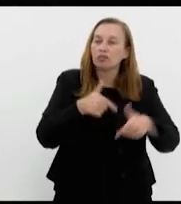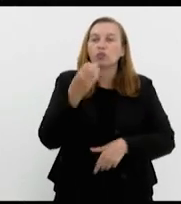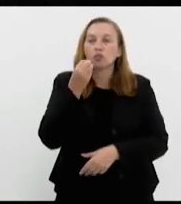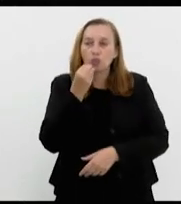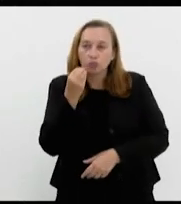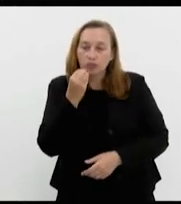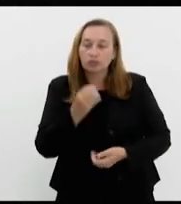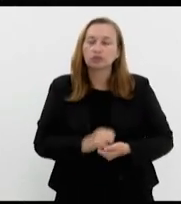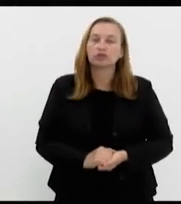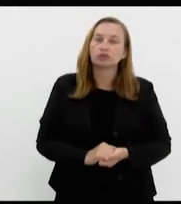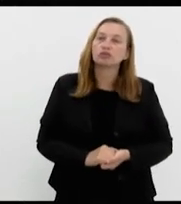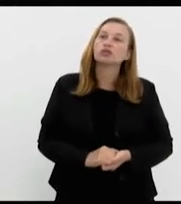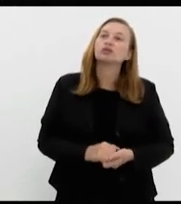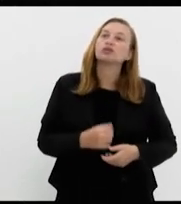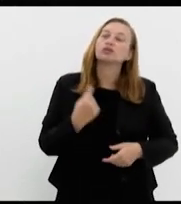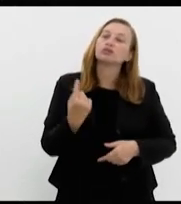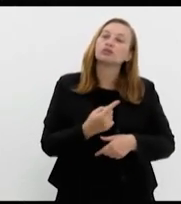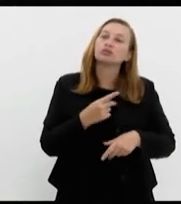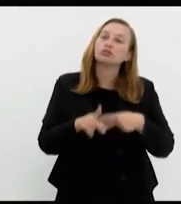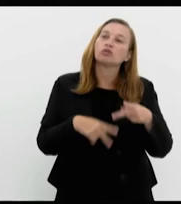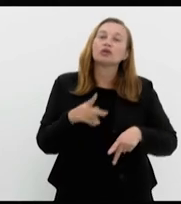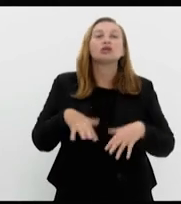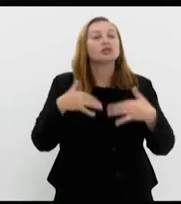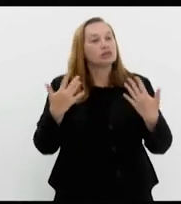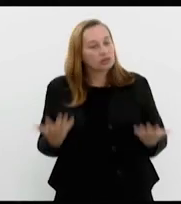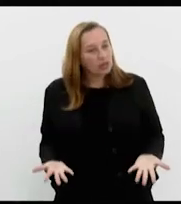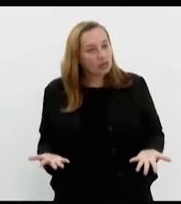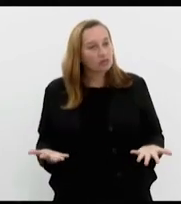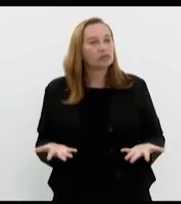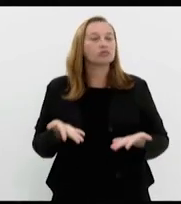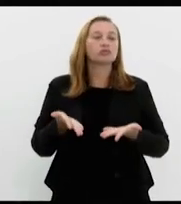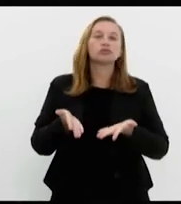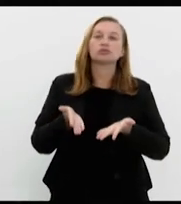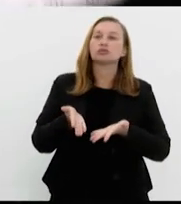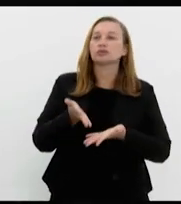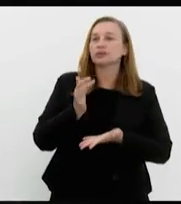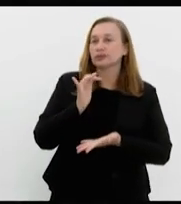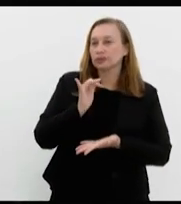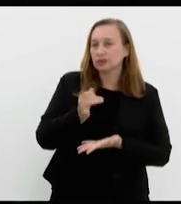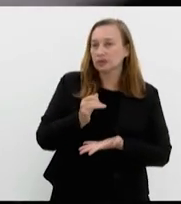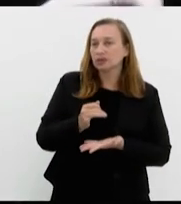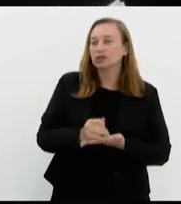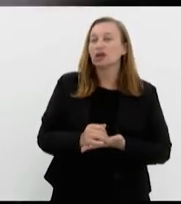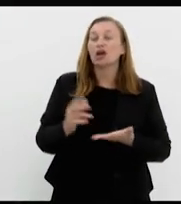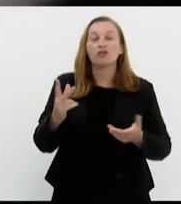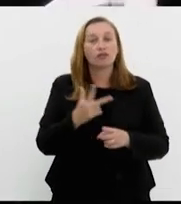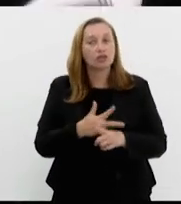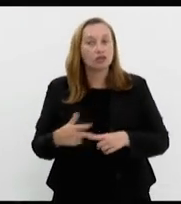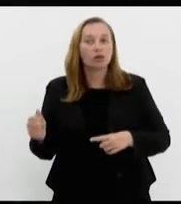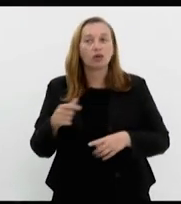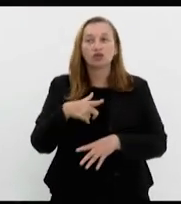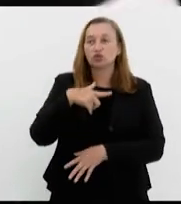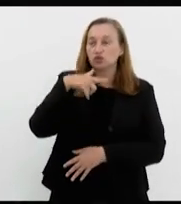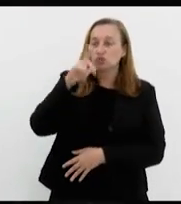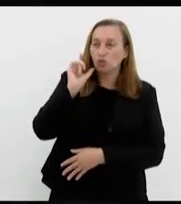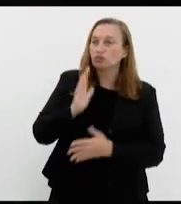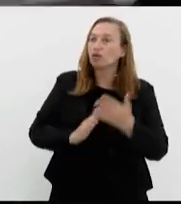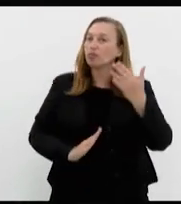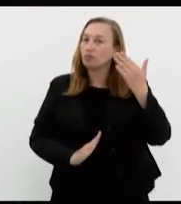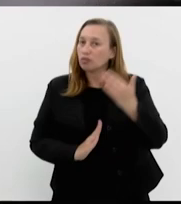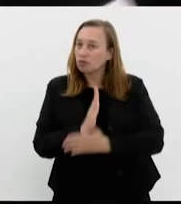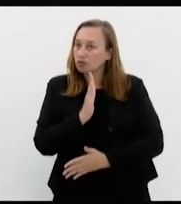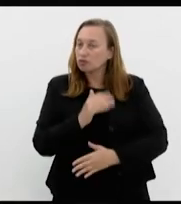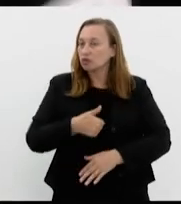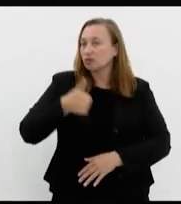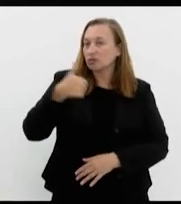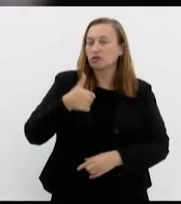oportunidade para o nosso povo. Então, deixo aqui o nosso recado, a nossa vitória de ontem ter sido aprovado em